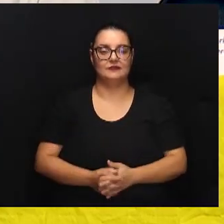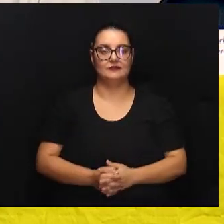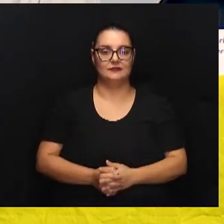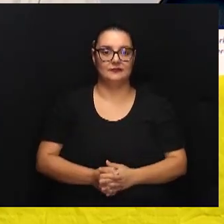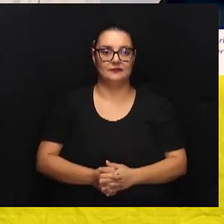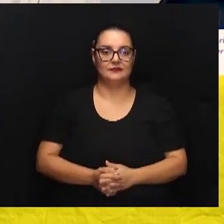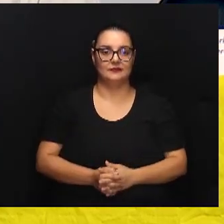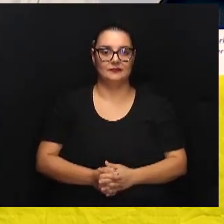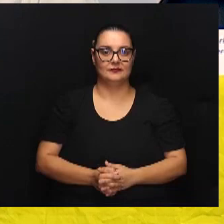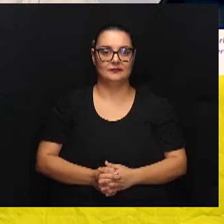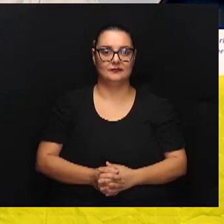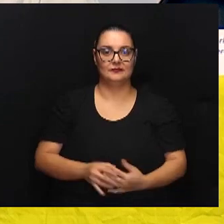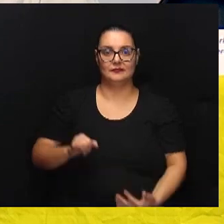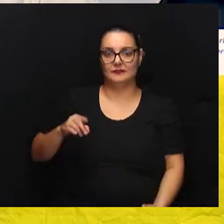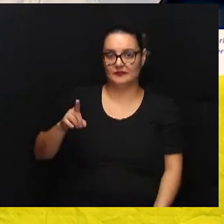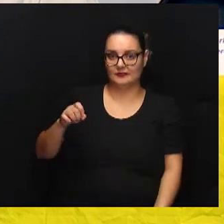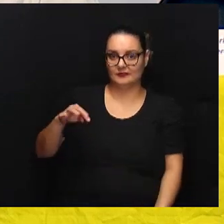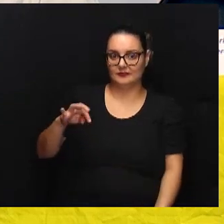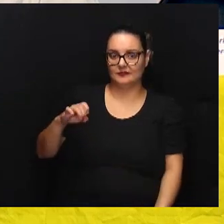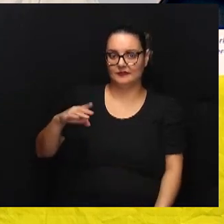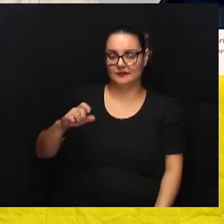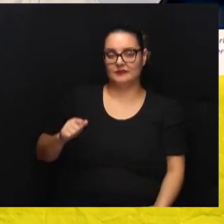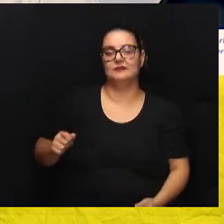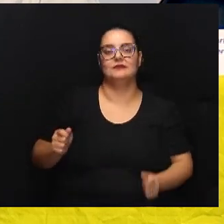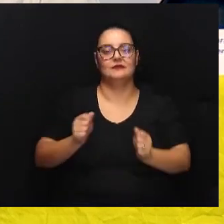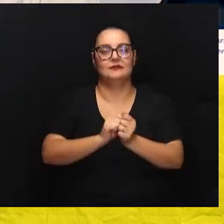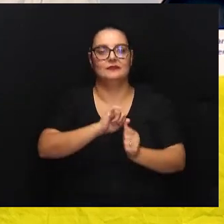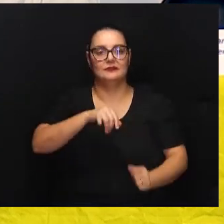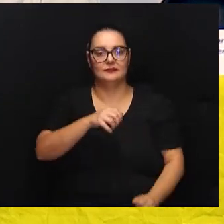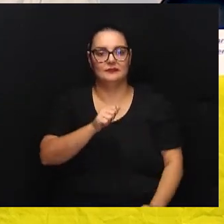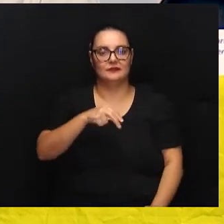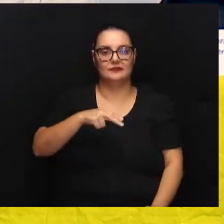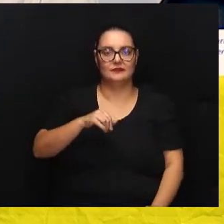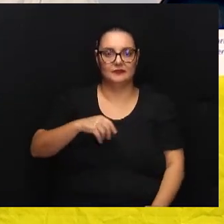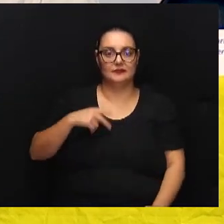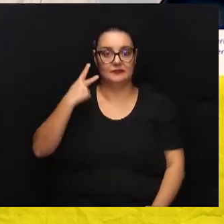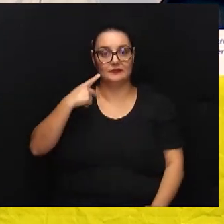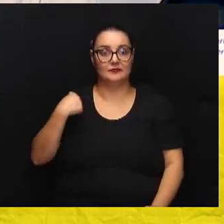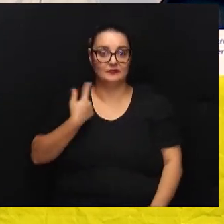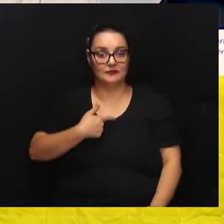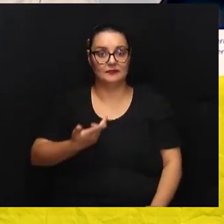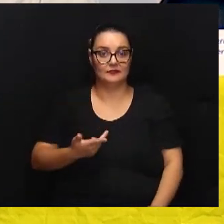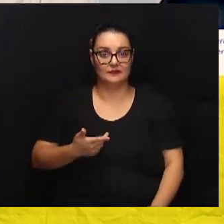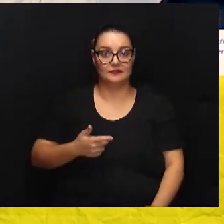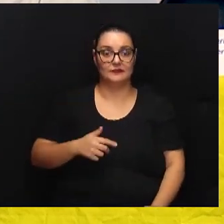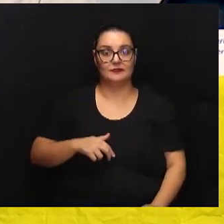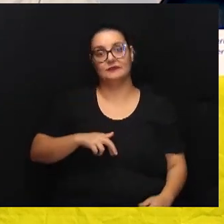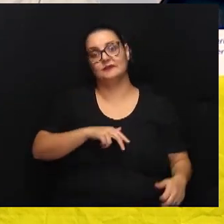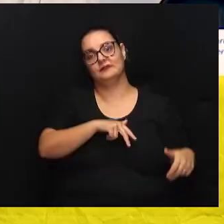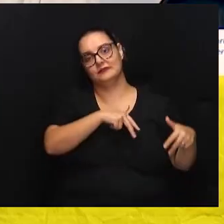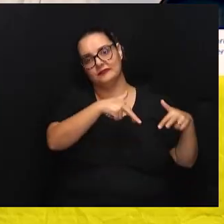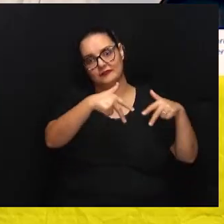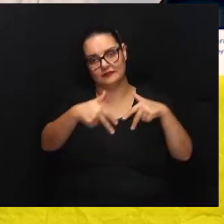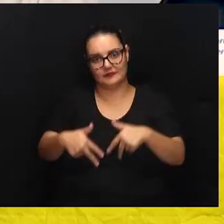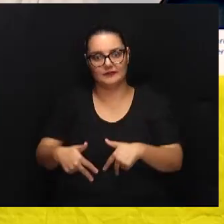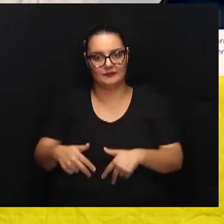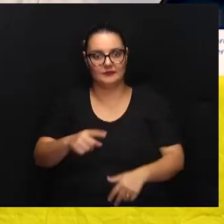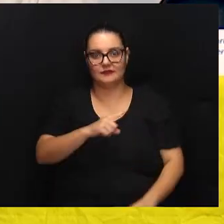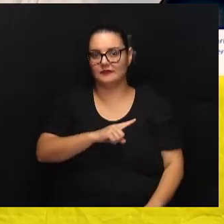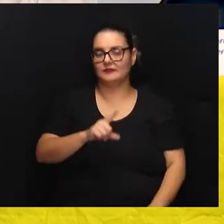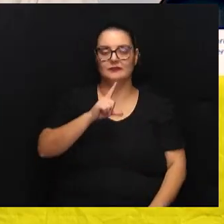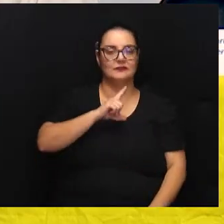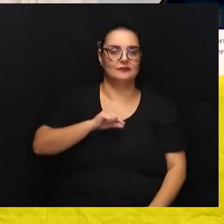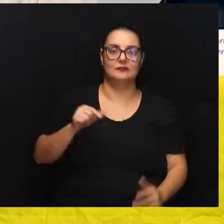Nesse momento, já a Identidade, junto com a Janaína, já estava politizando nós, e descemos para